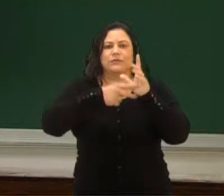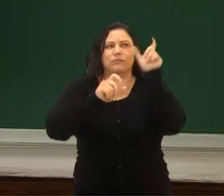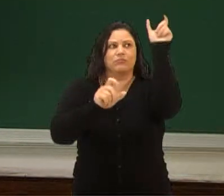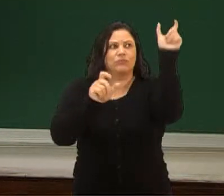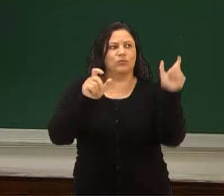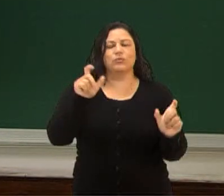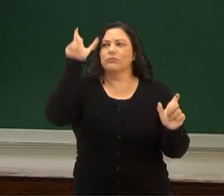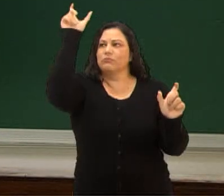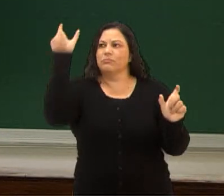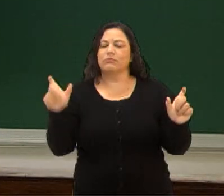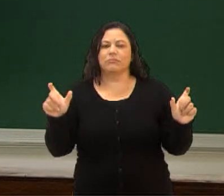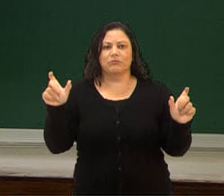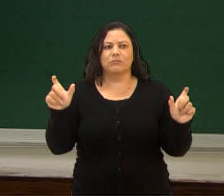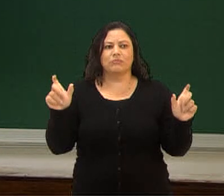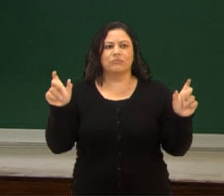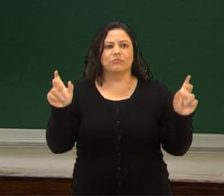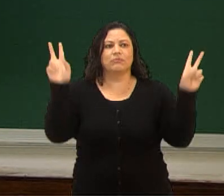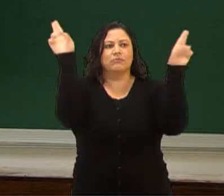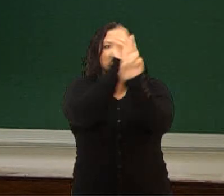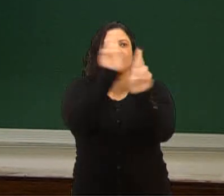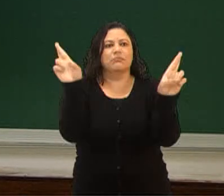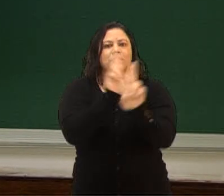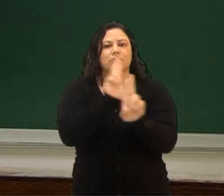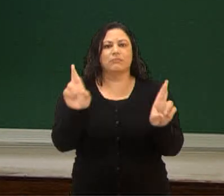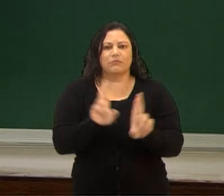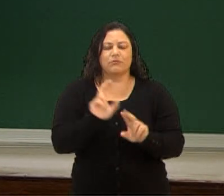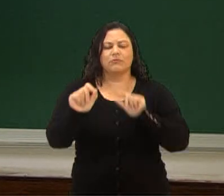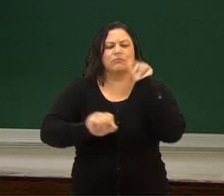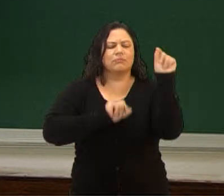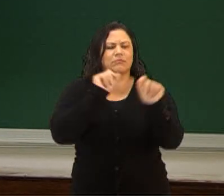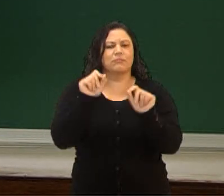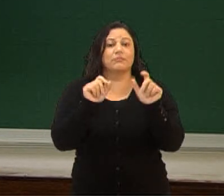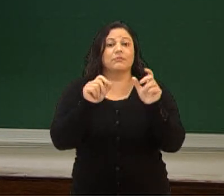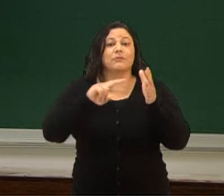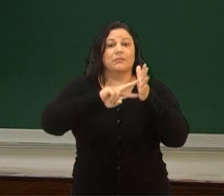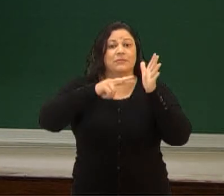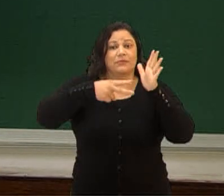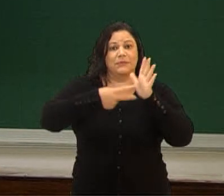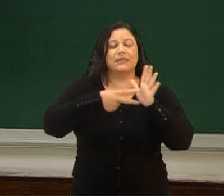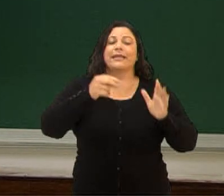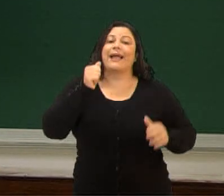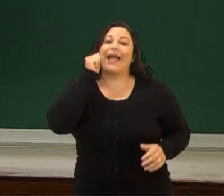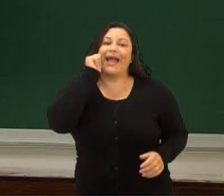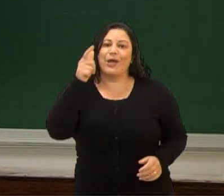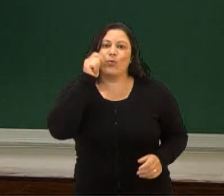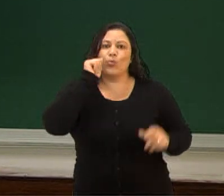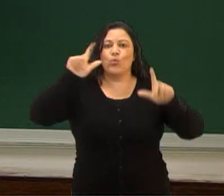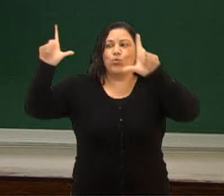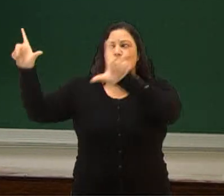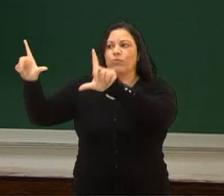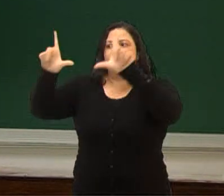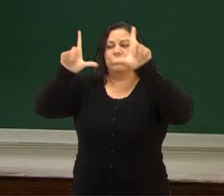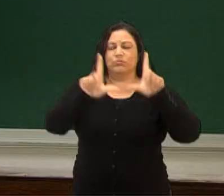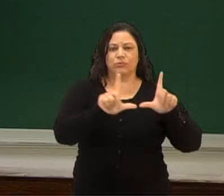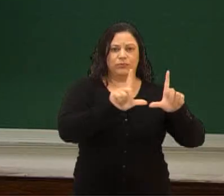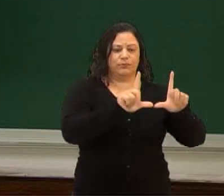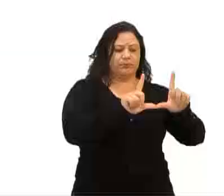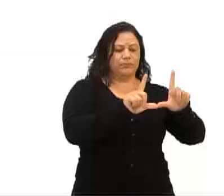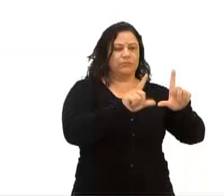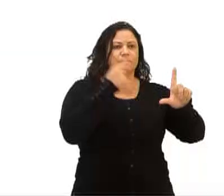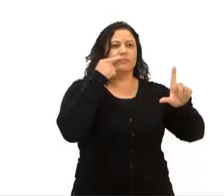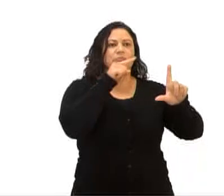aqui algumas palavrinhas no quadro azul, caso vocês não saibam o significado. Então, nós temos ali louder, que quer dizer mais